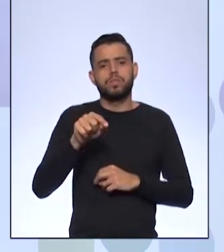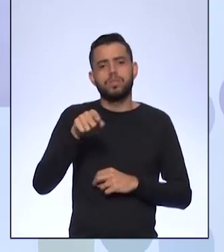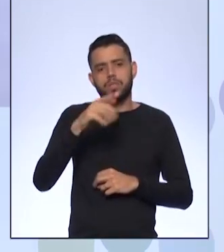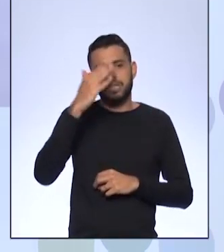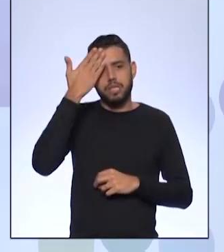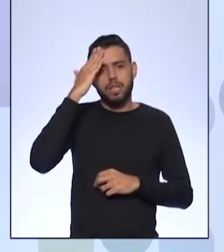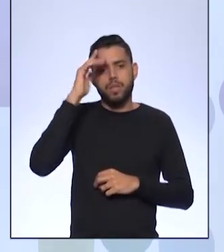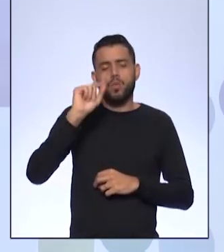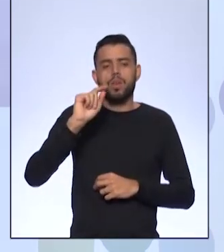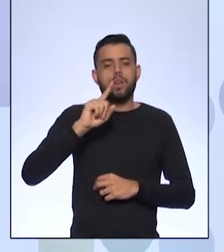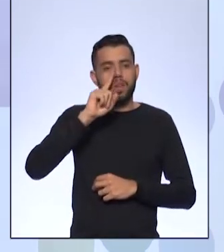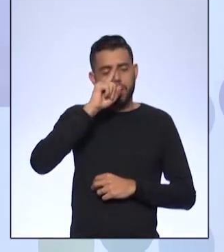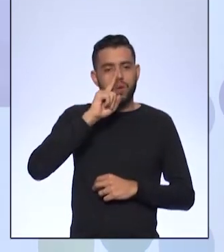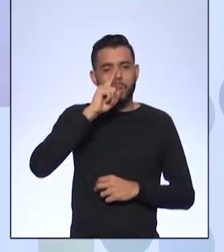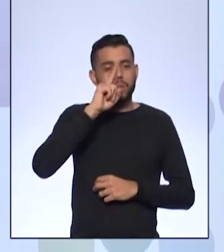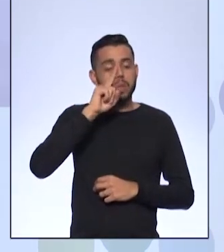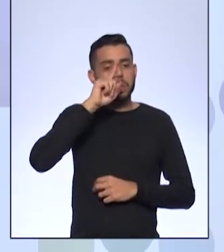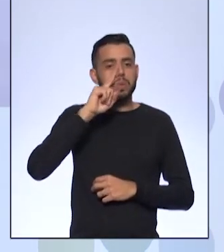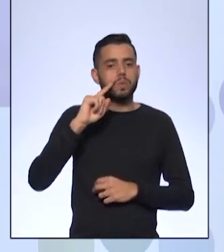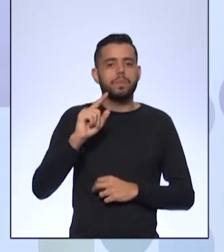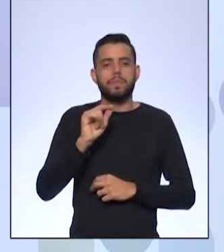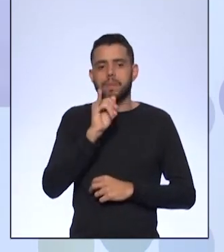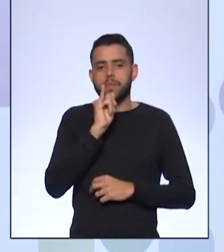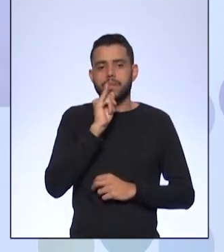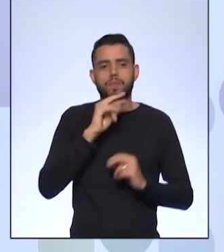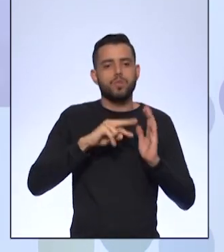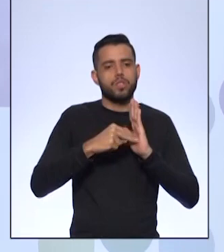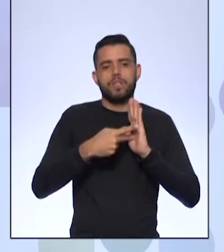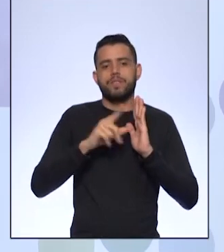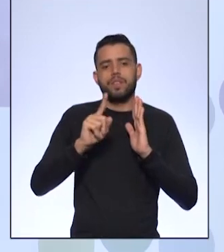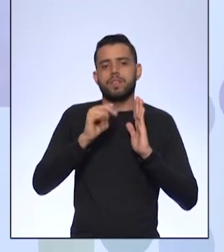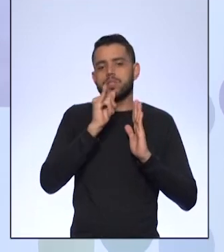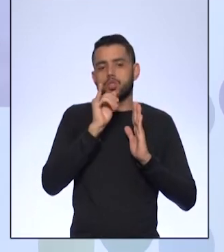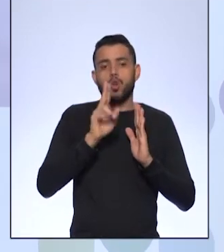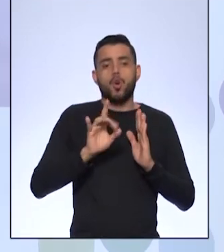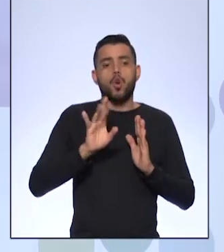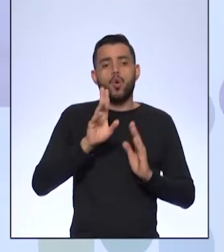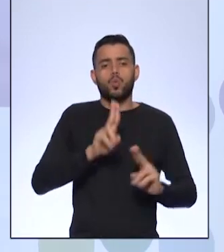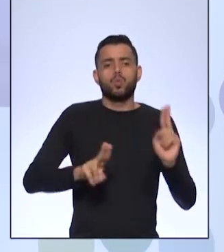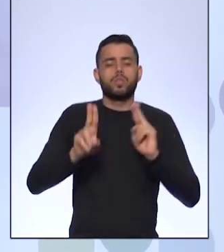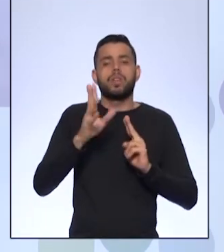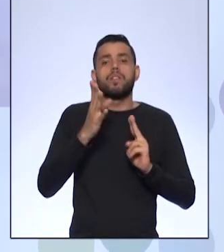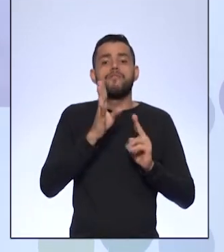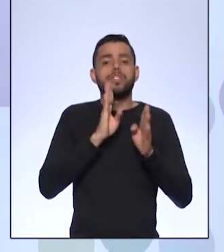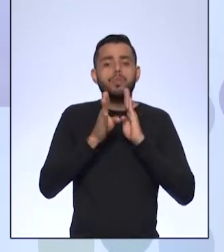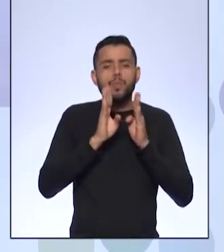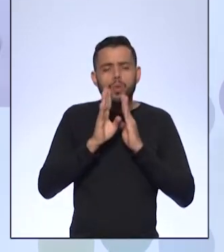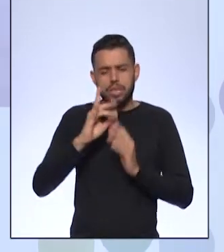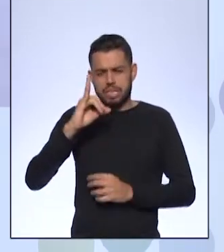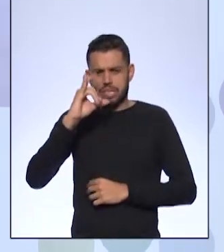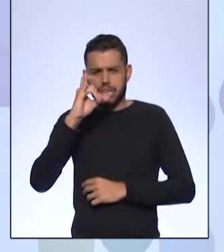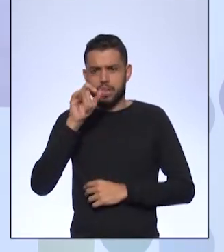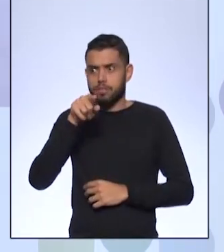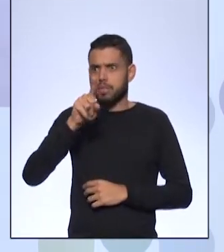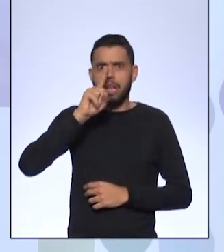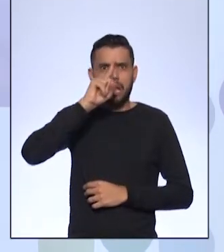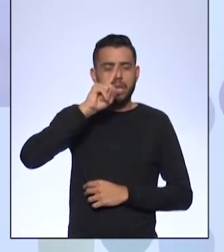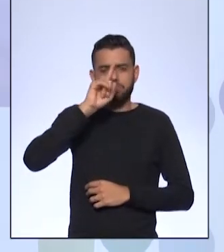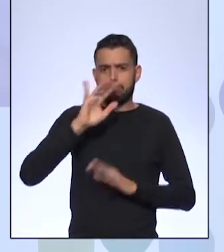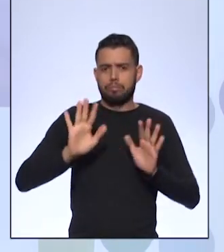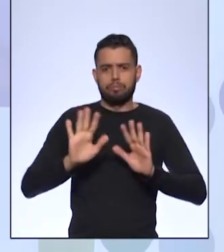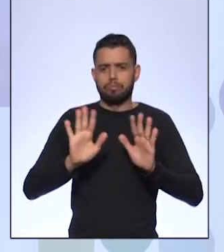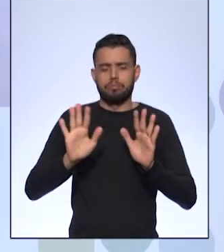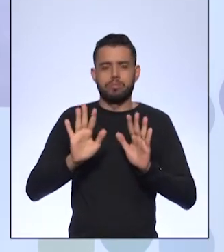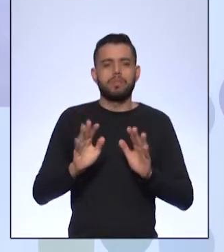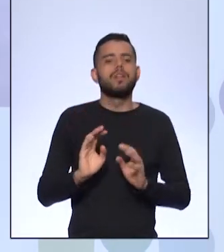os riscos que isso implicam. O que não significa que se você só usa o Facebook e o Instagram, você está correndo gigantescos riscos. Mas